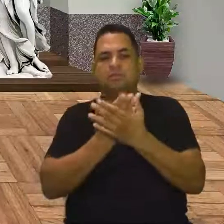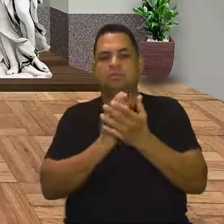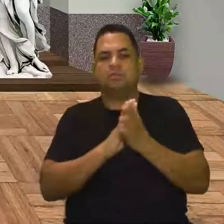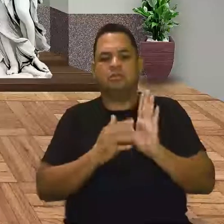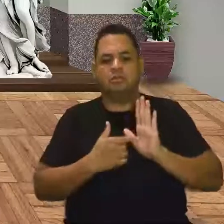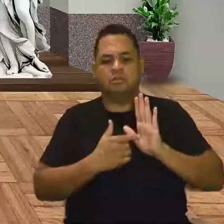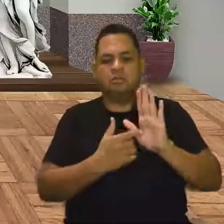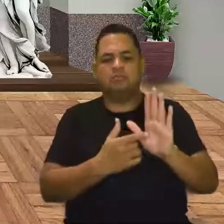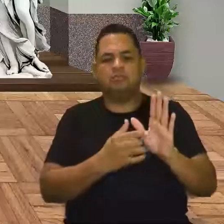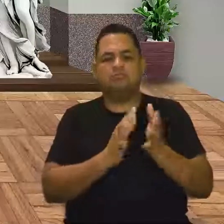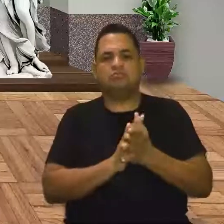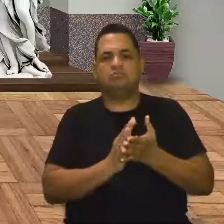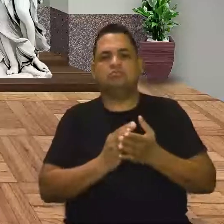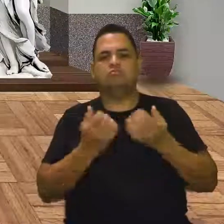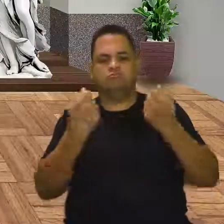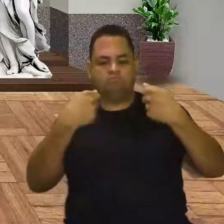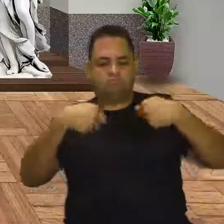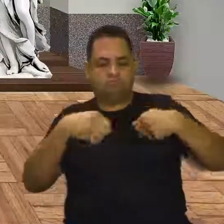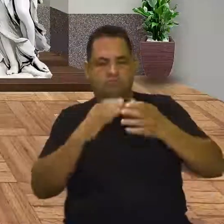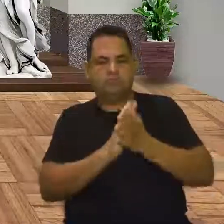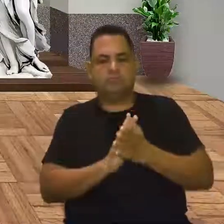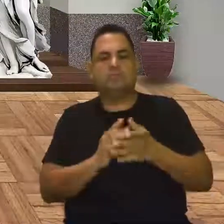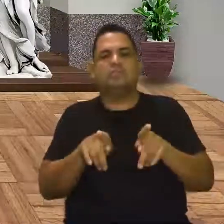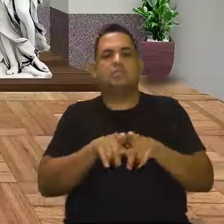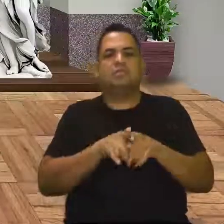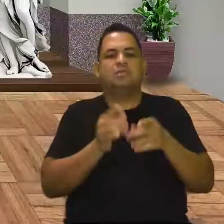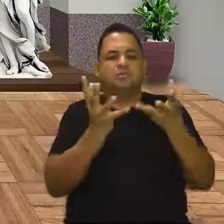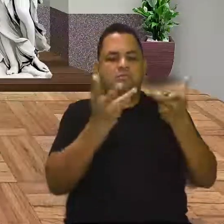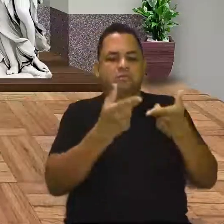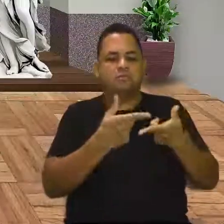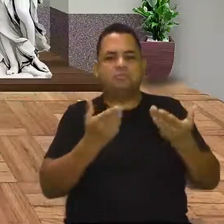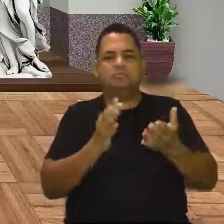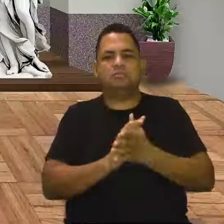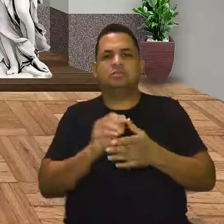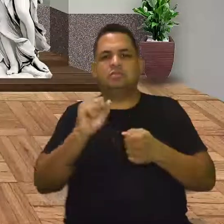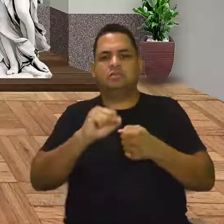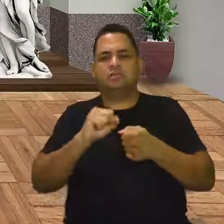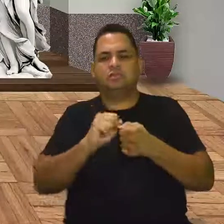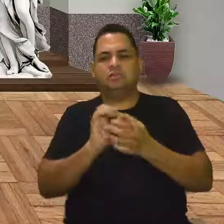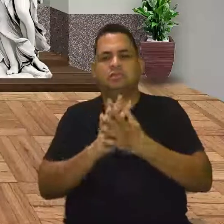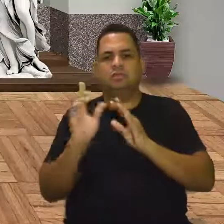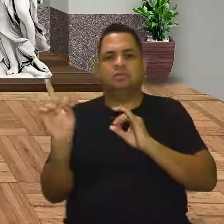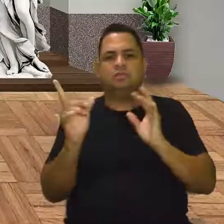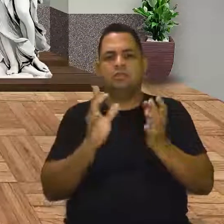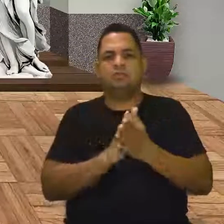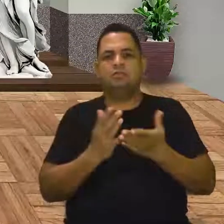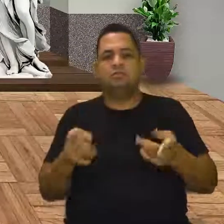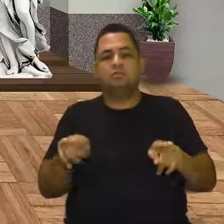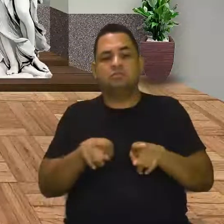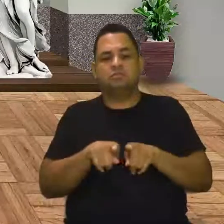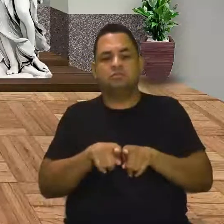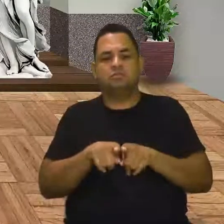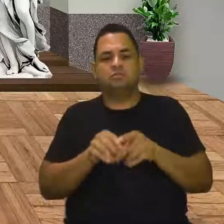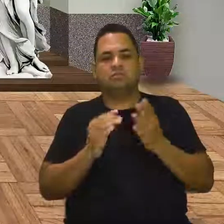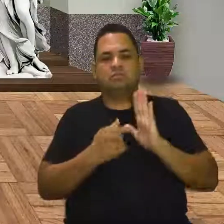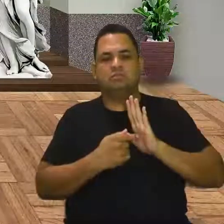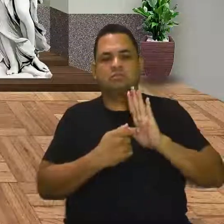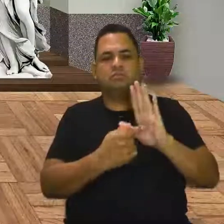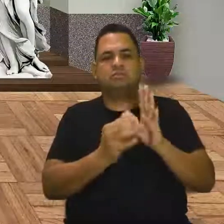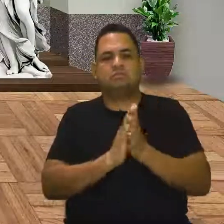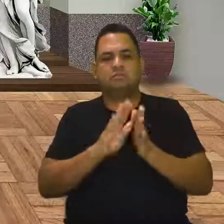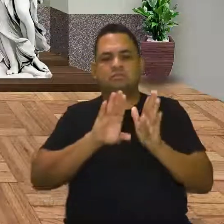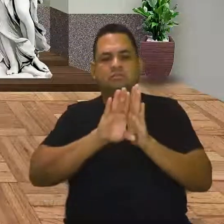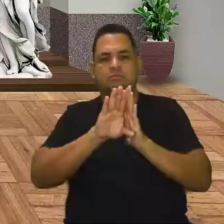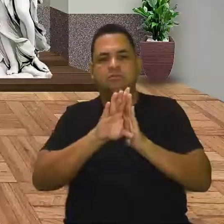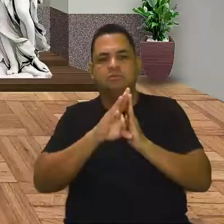apresentei a competência, apresentei as habilidades, o que você irá fazer em cada uma delas, assim como também eu apresentei os